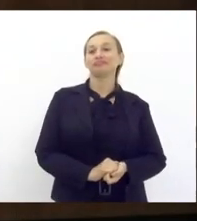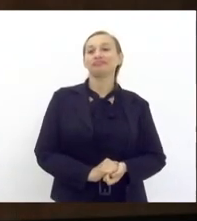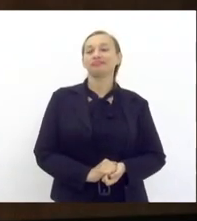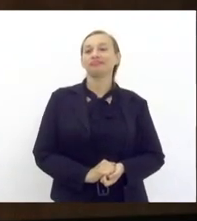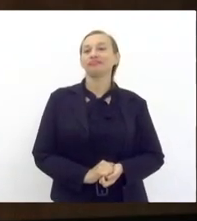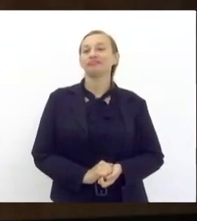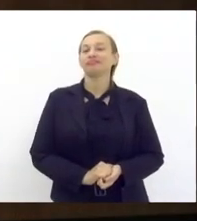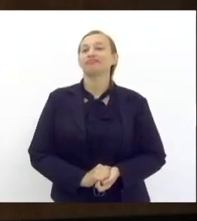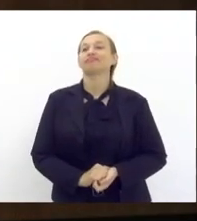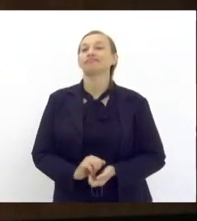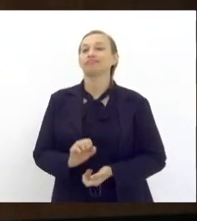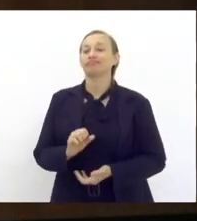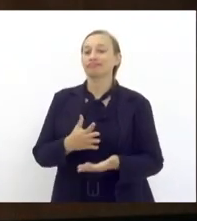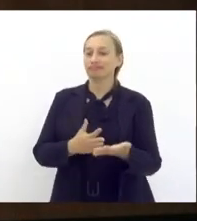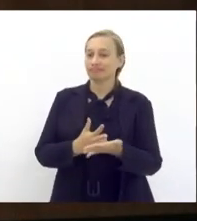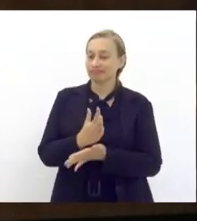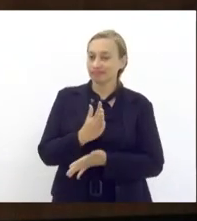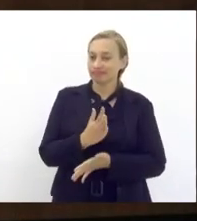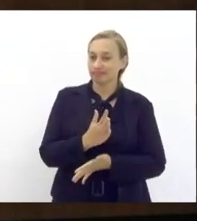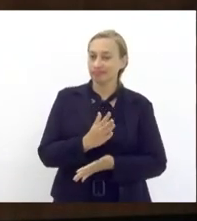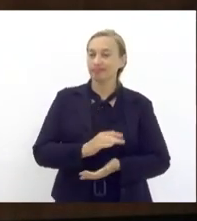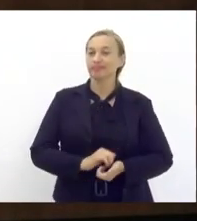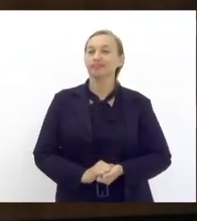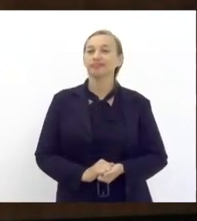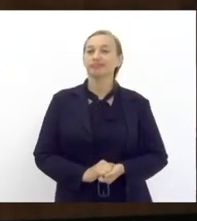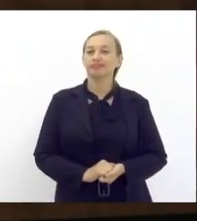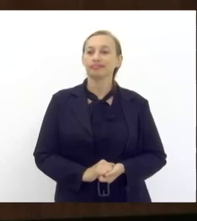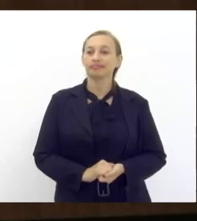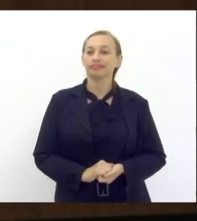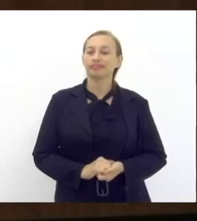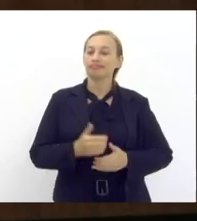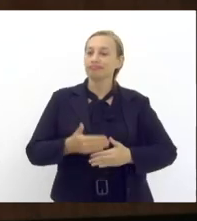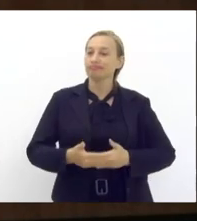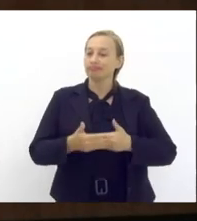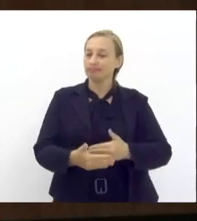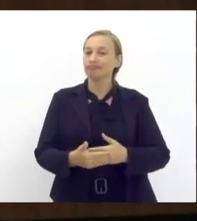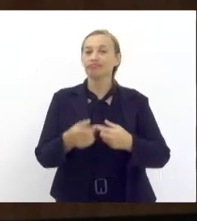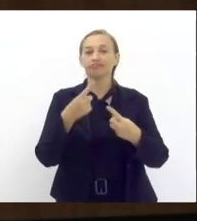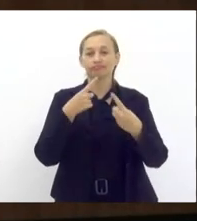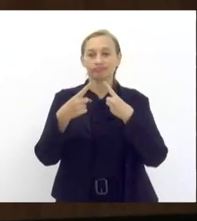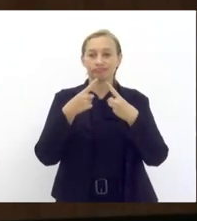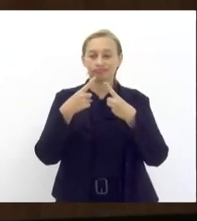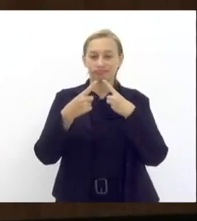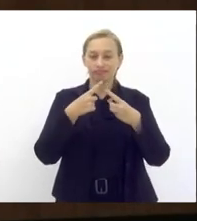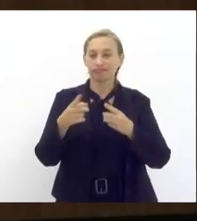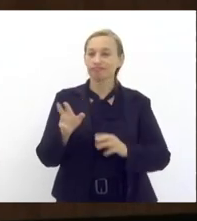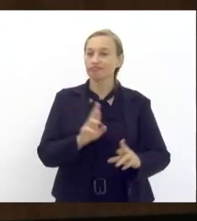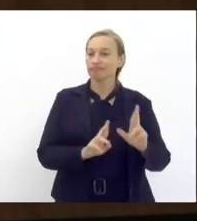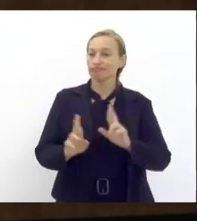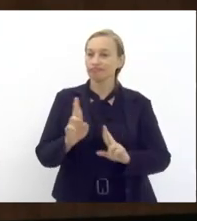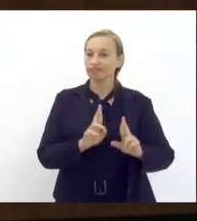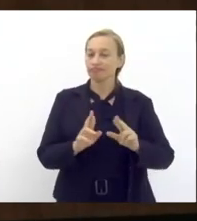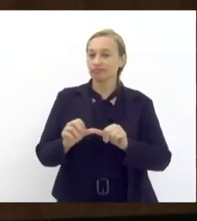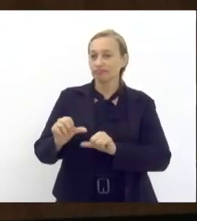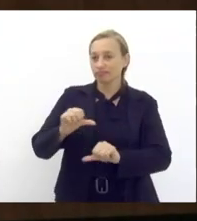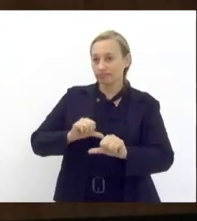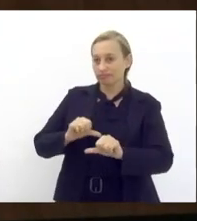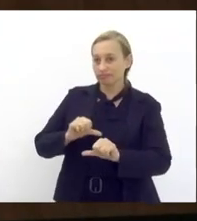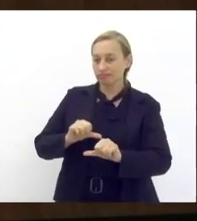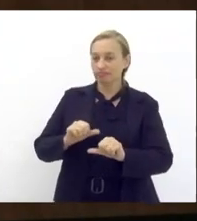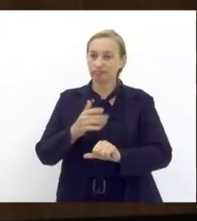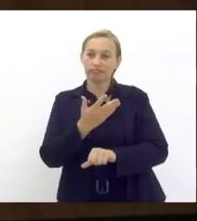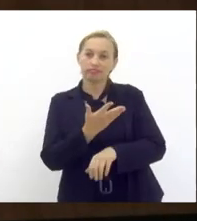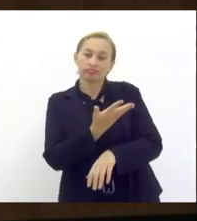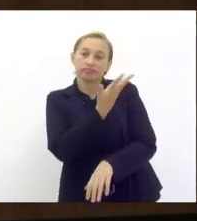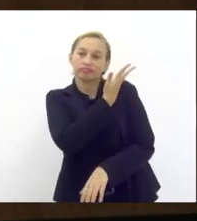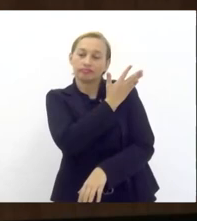nosso é favorável, visto que ele avança na discussão em relação contrária aos